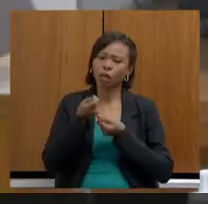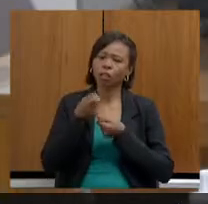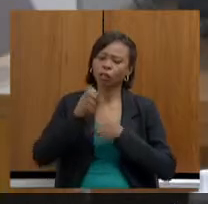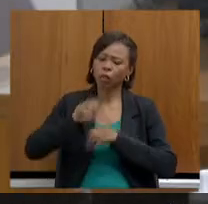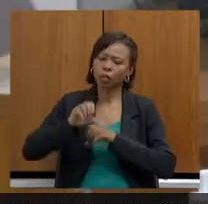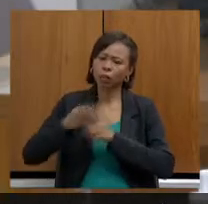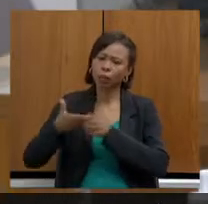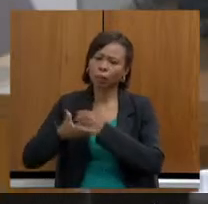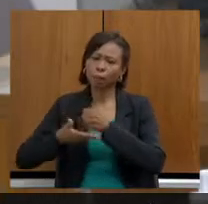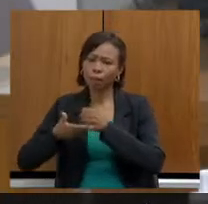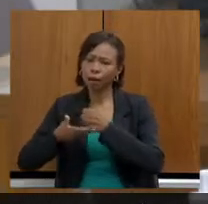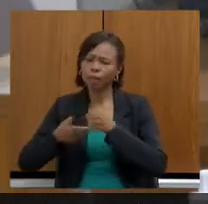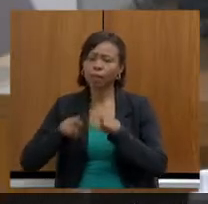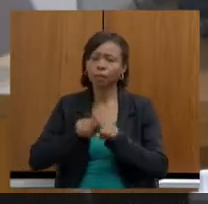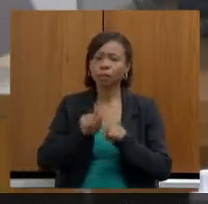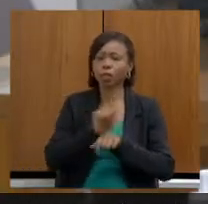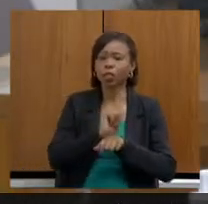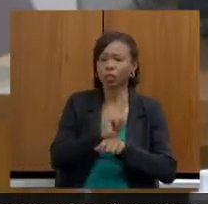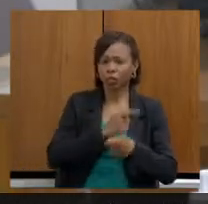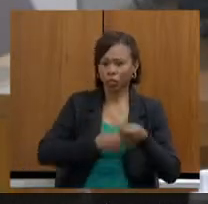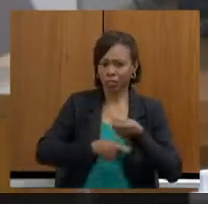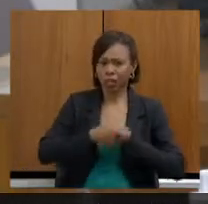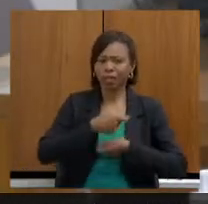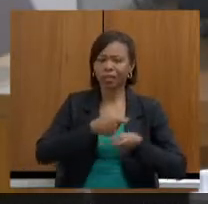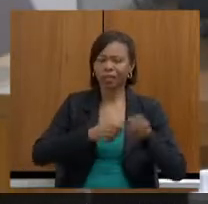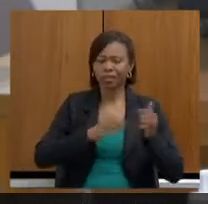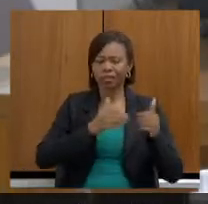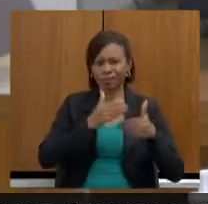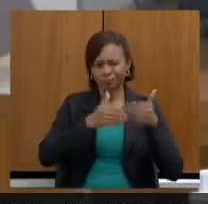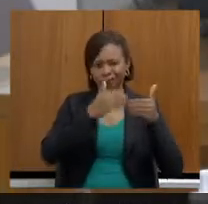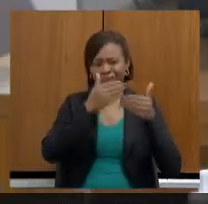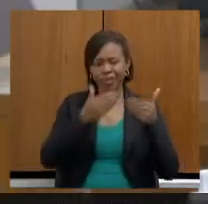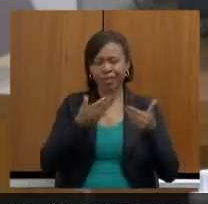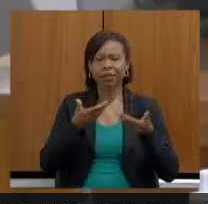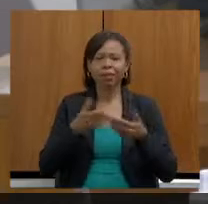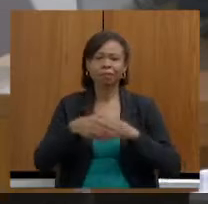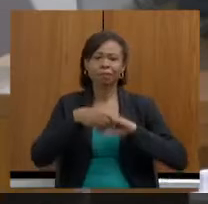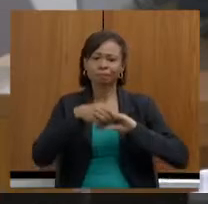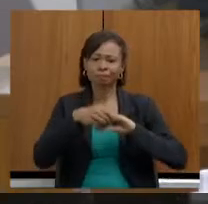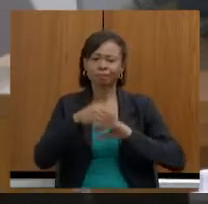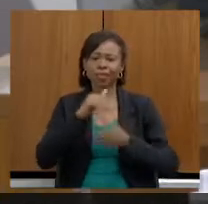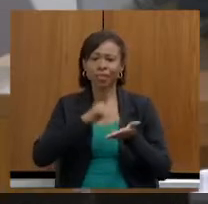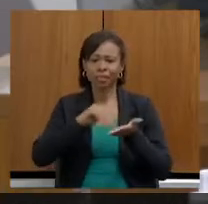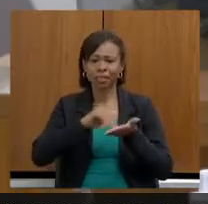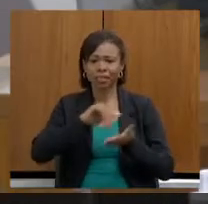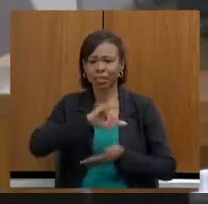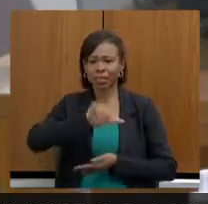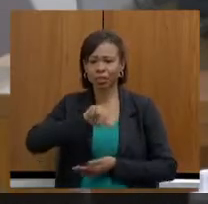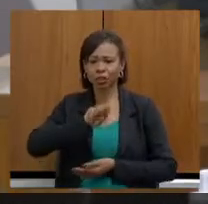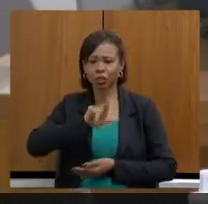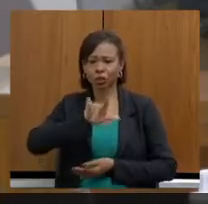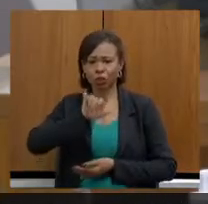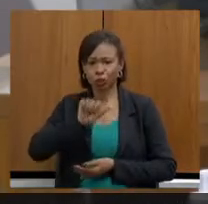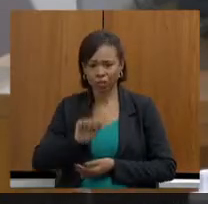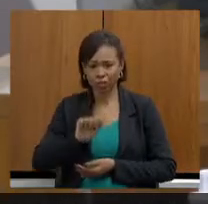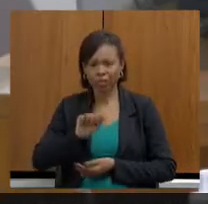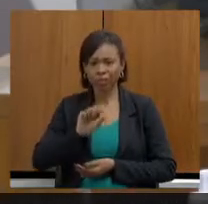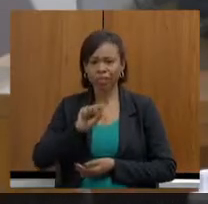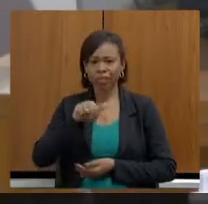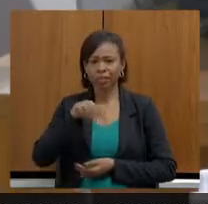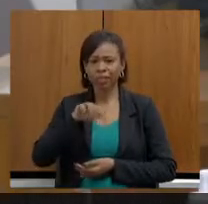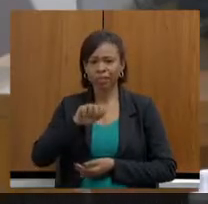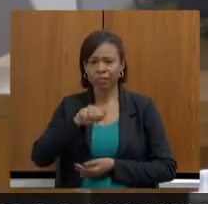Básica e o processo de gestão que vem sendo feito quero cumprimentar Nossa secretária de Estado de Educação secretaria Júlia Santana e